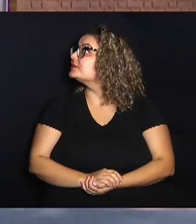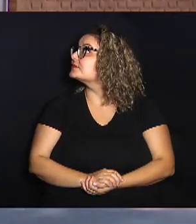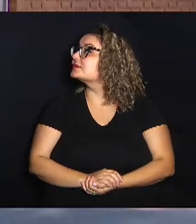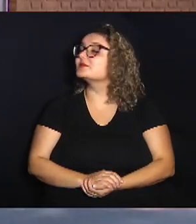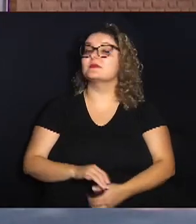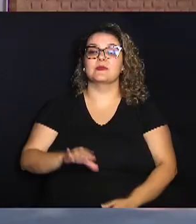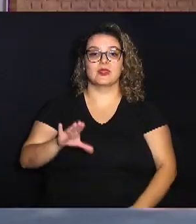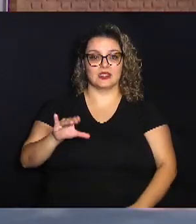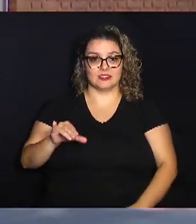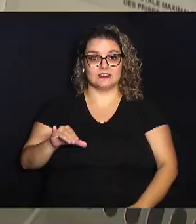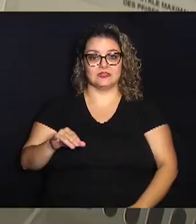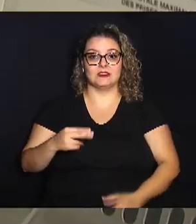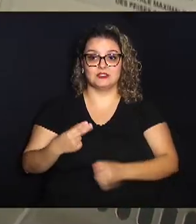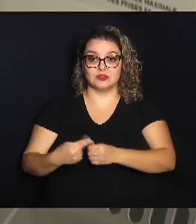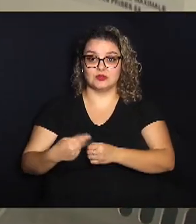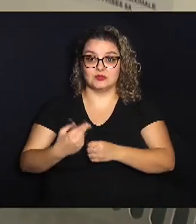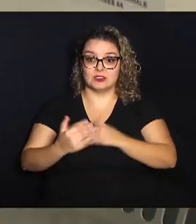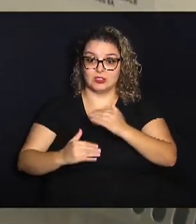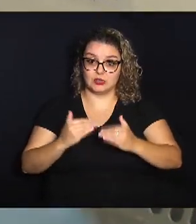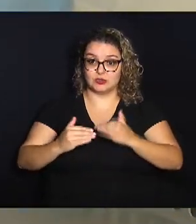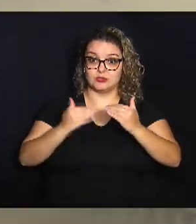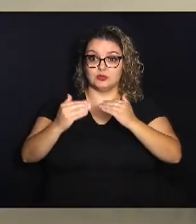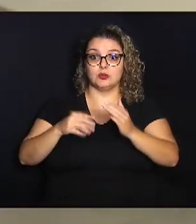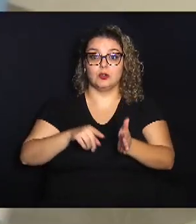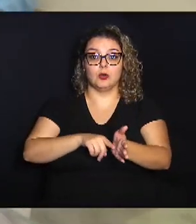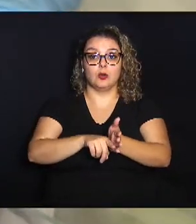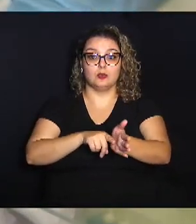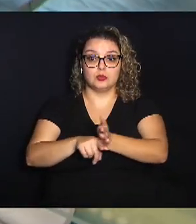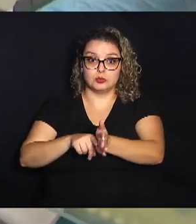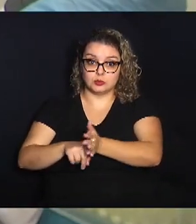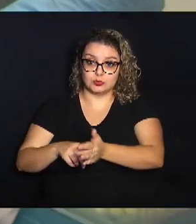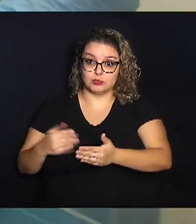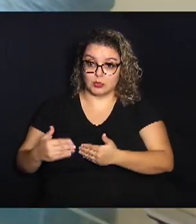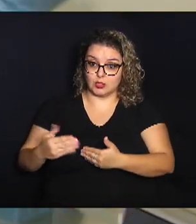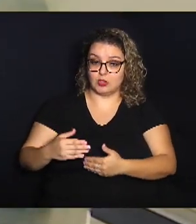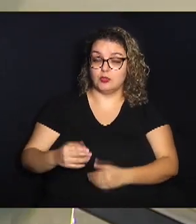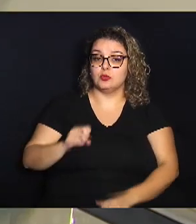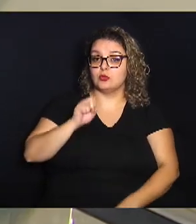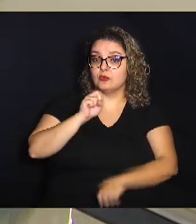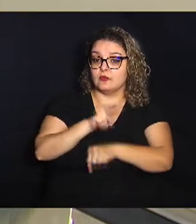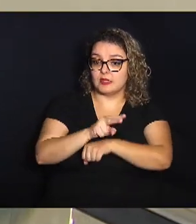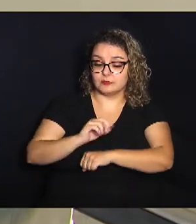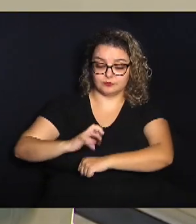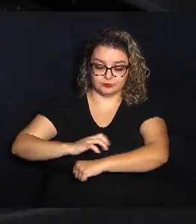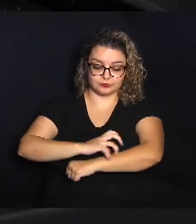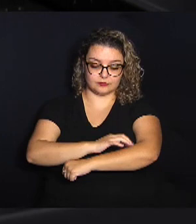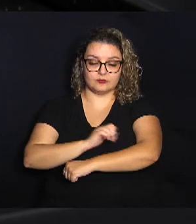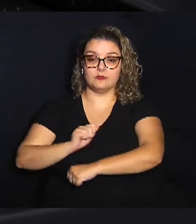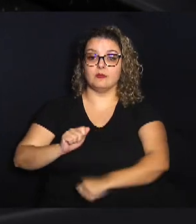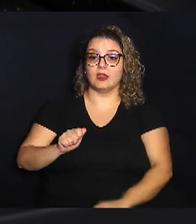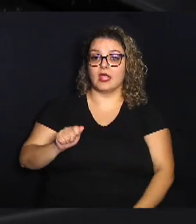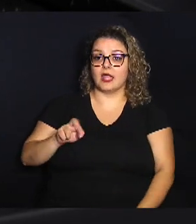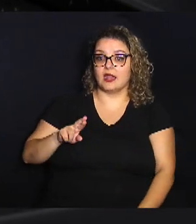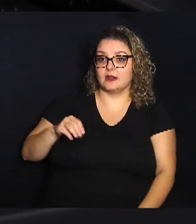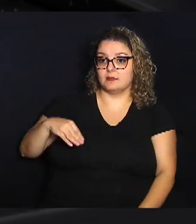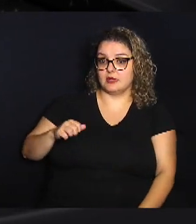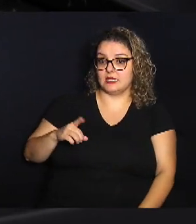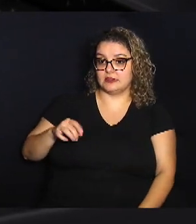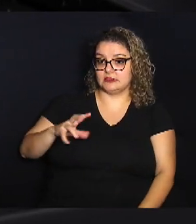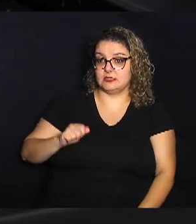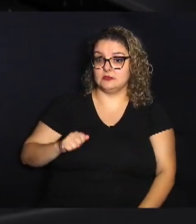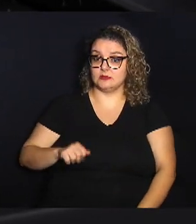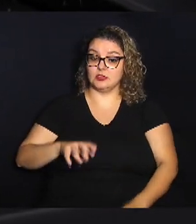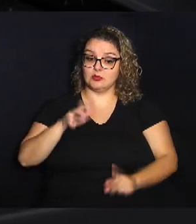Cientistas da Unicamp estão desenvolvendo uma pesquisa a partir do veneno da aranha armadeira que deverá impactar no tratamento